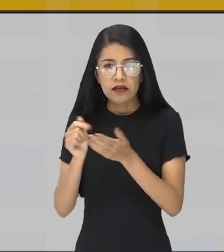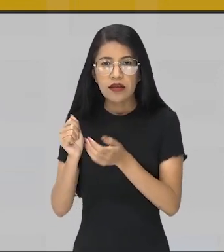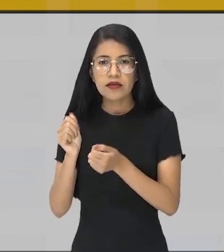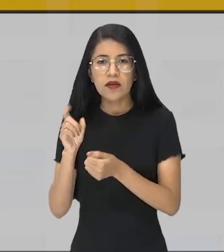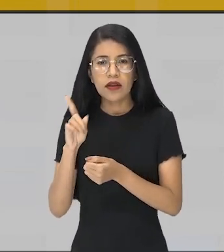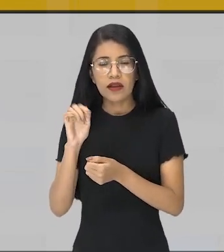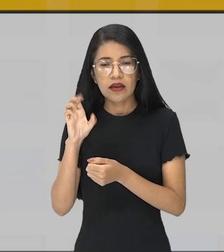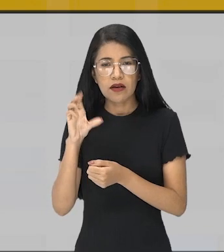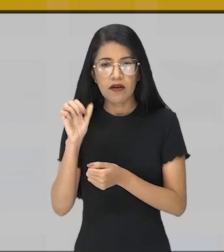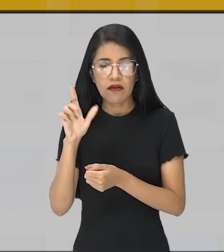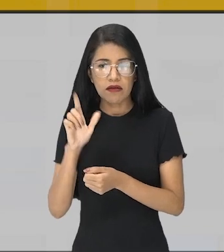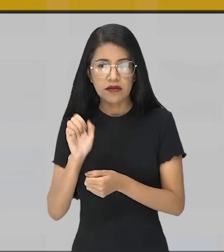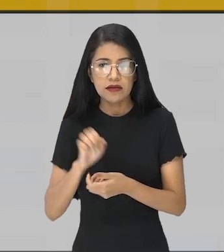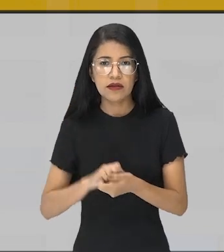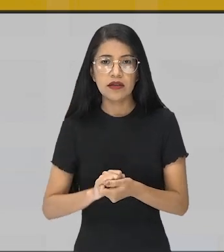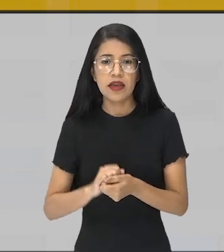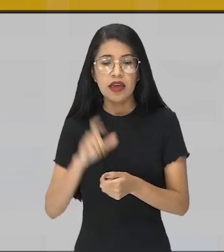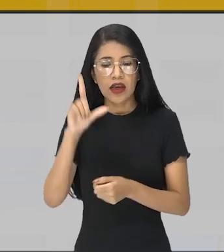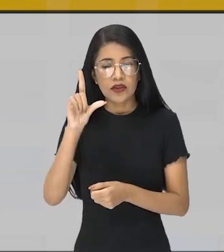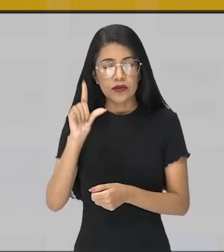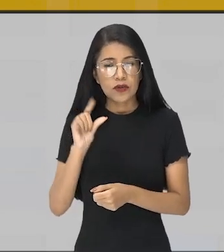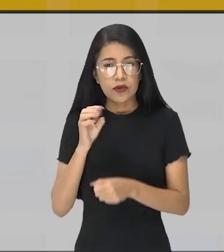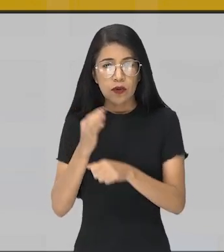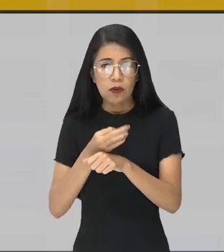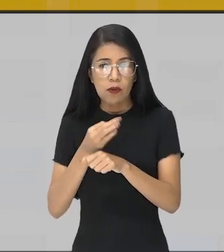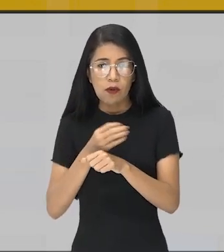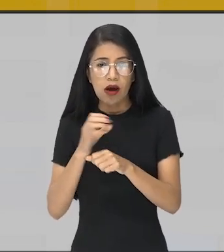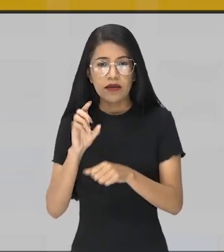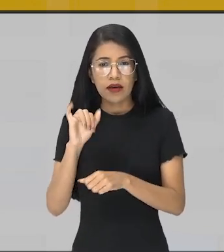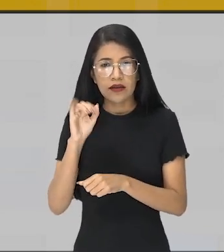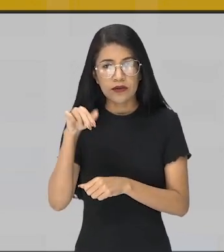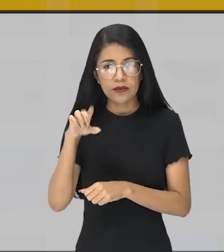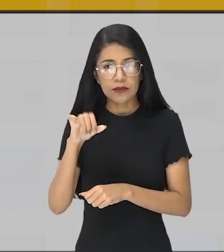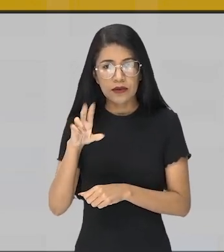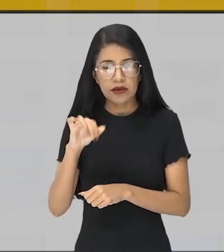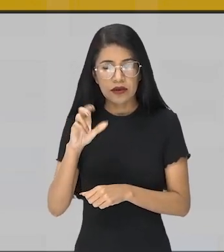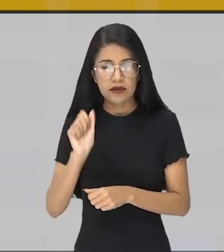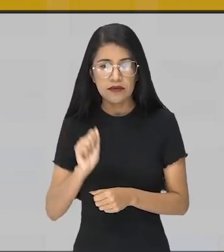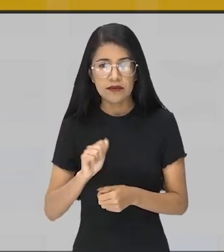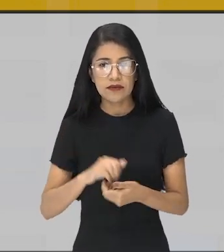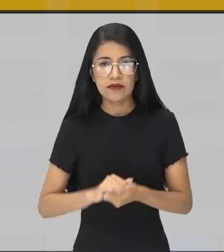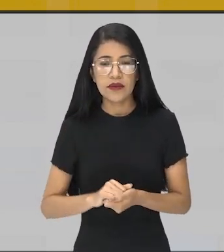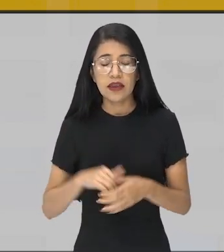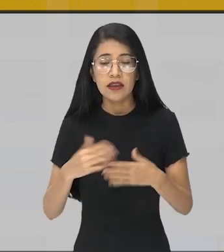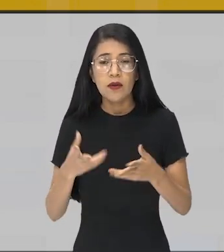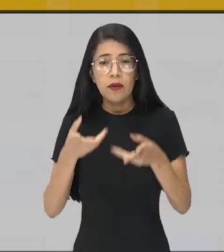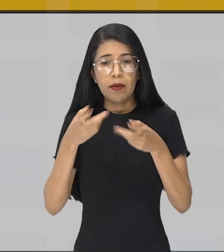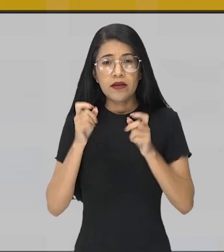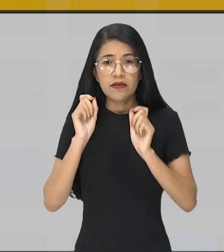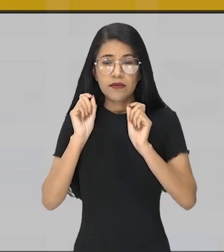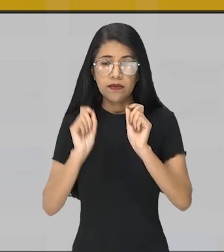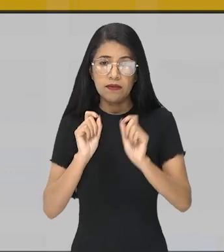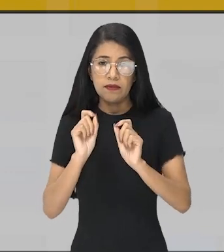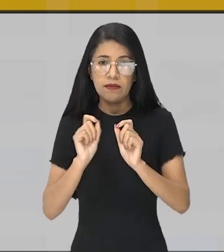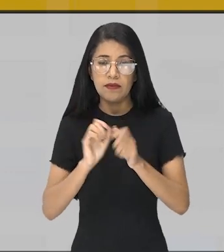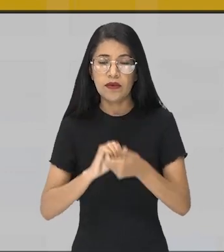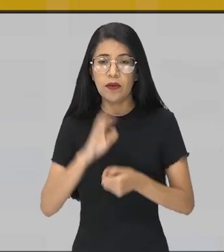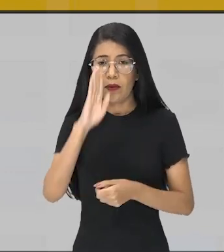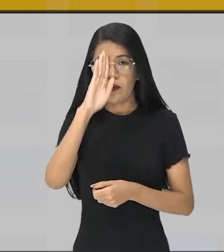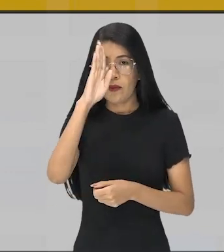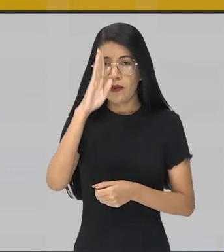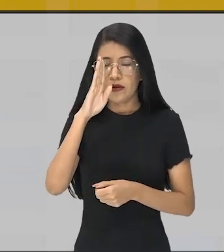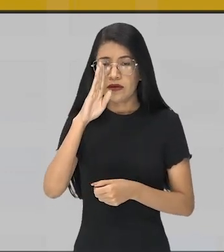músculos e para a diminuição da resistência à insulina. Então, assim, a gente vê, pessoal, que um dos principais